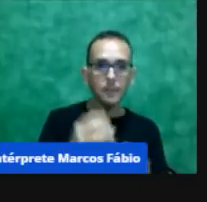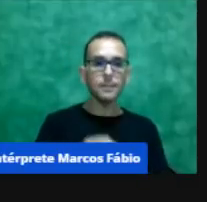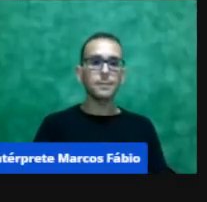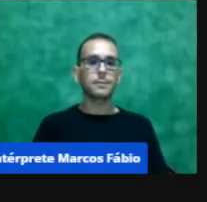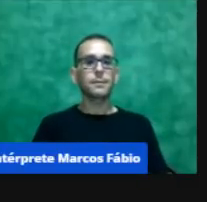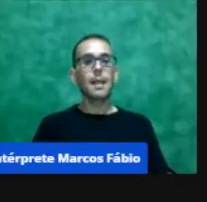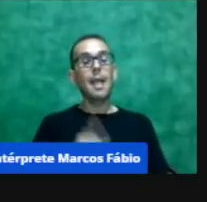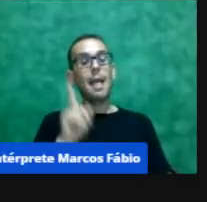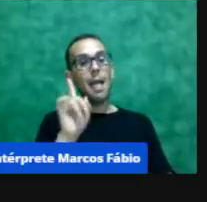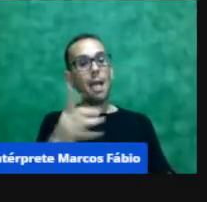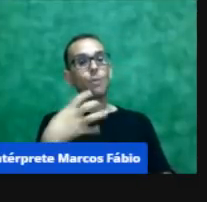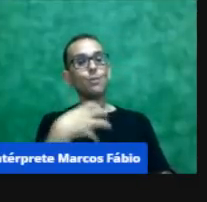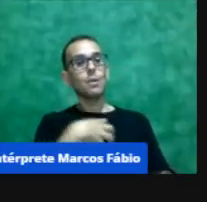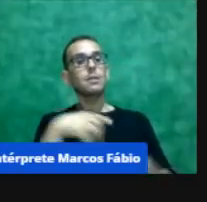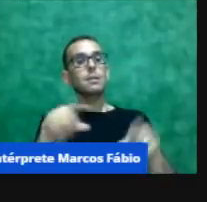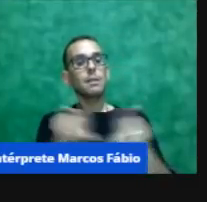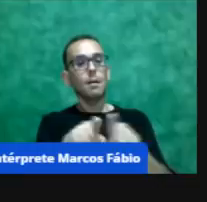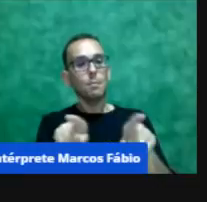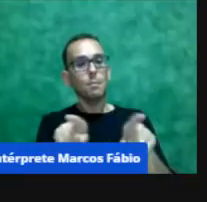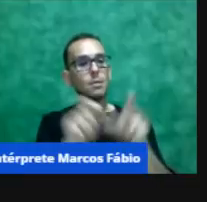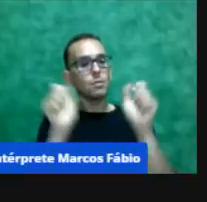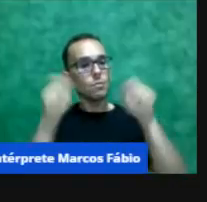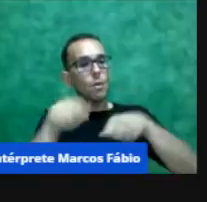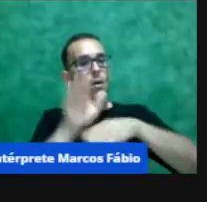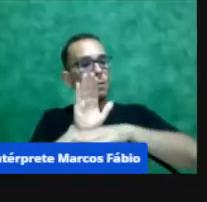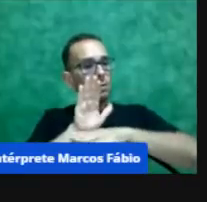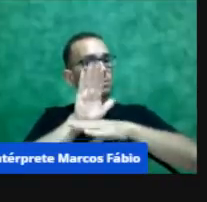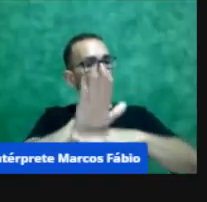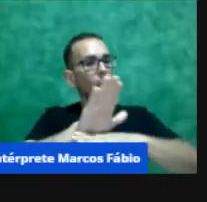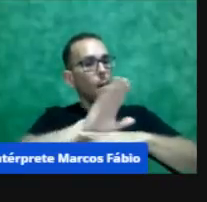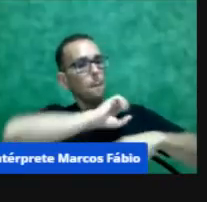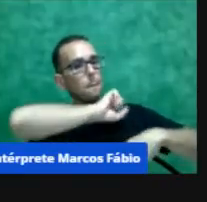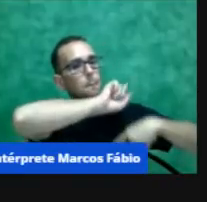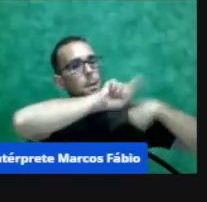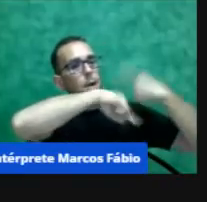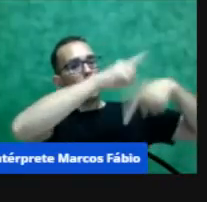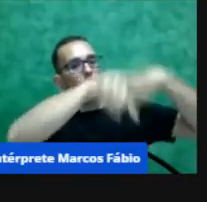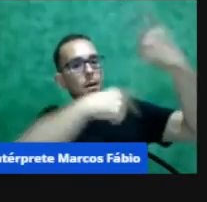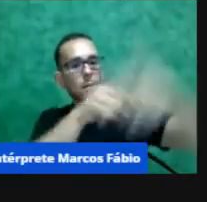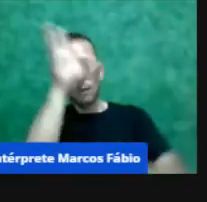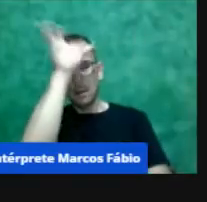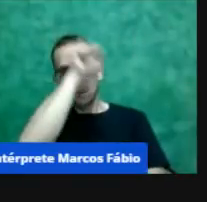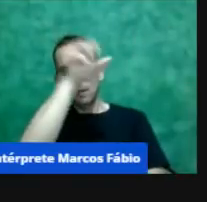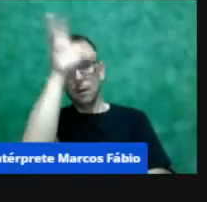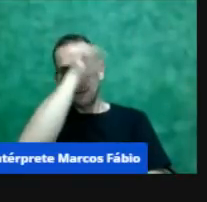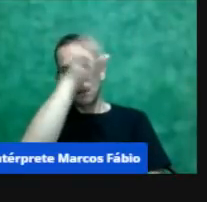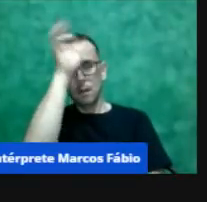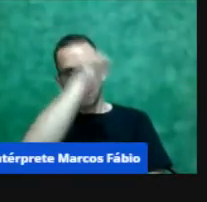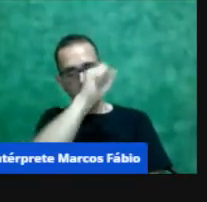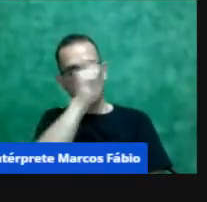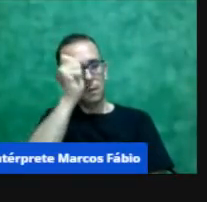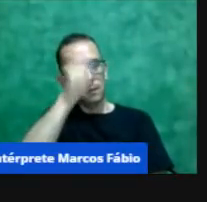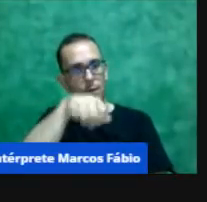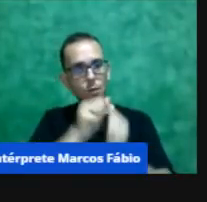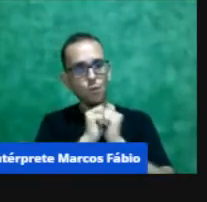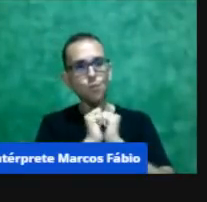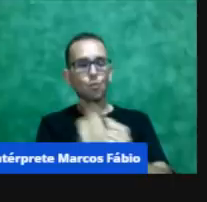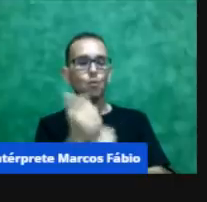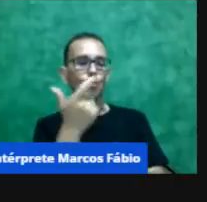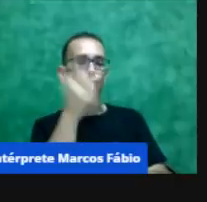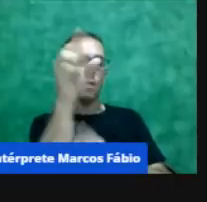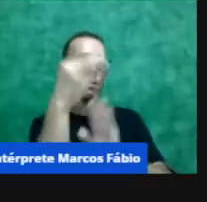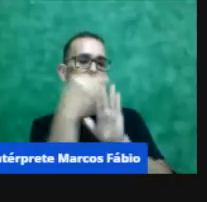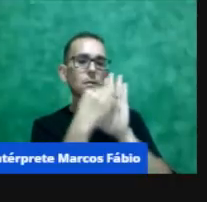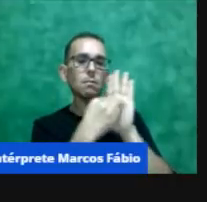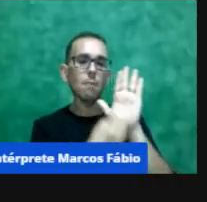uma forma também de contribuir com o processo de ensino-aprendizagem junto com outros métodos que